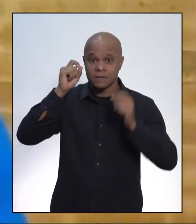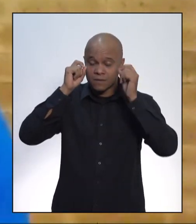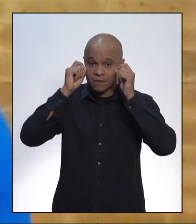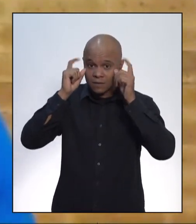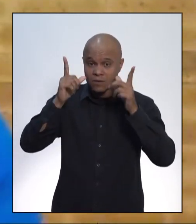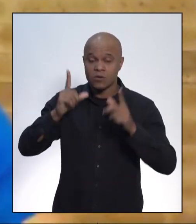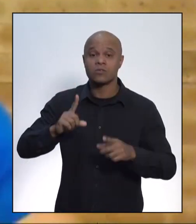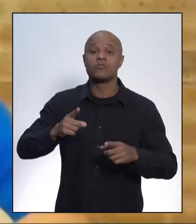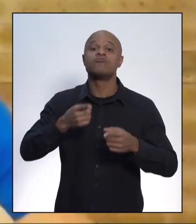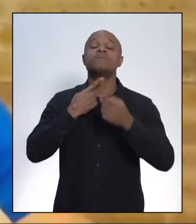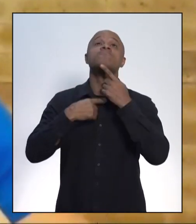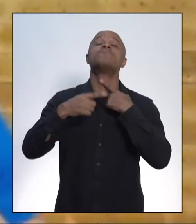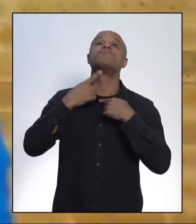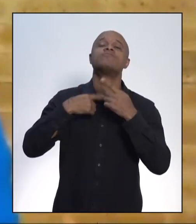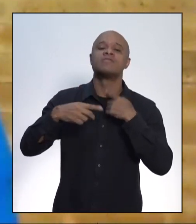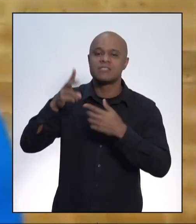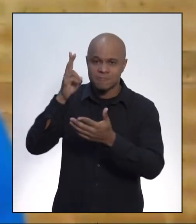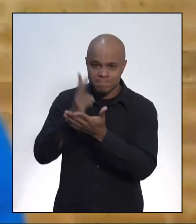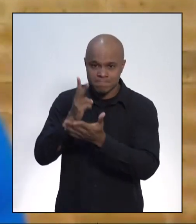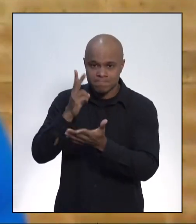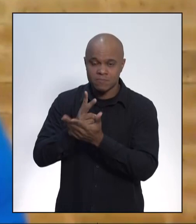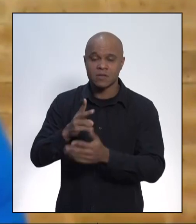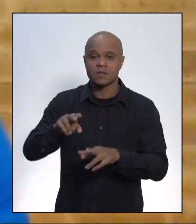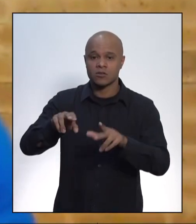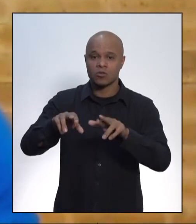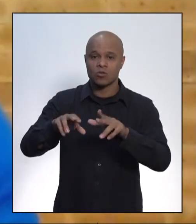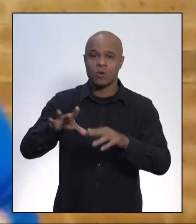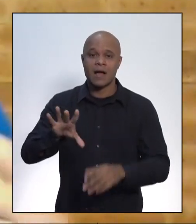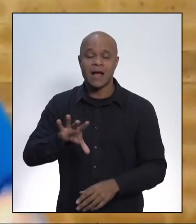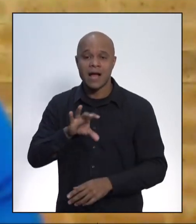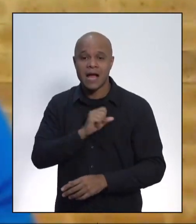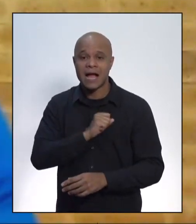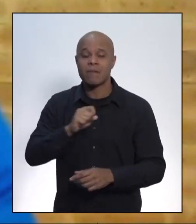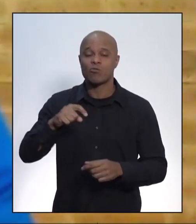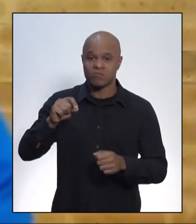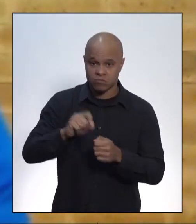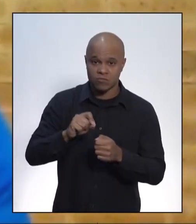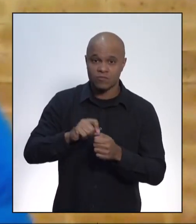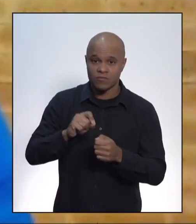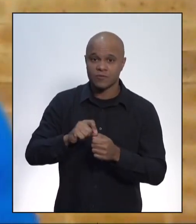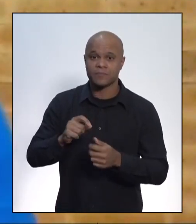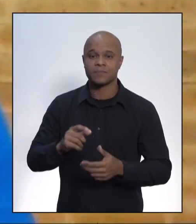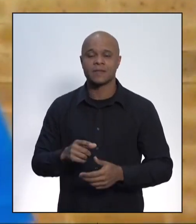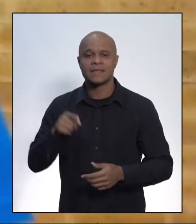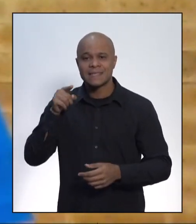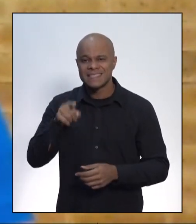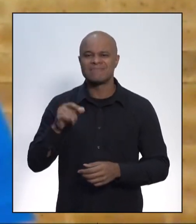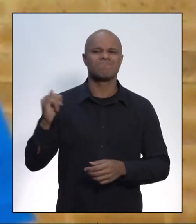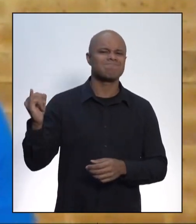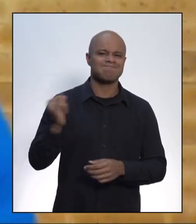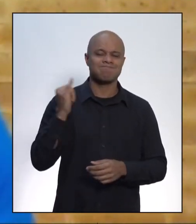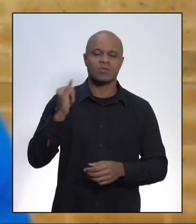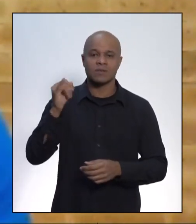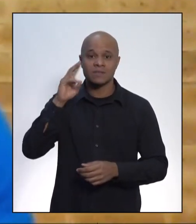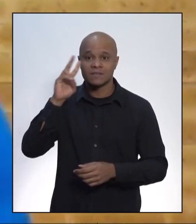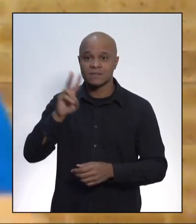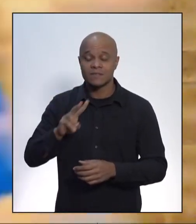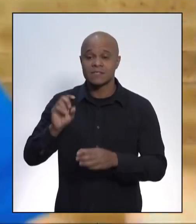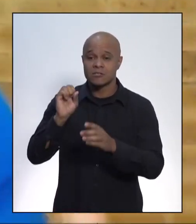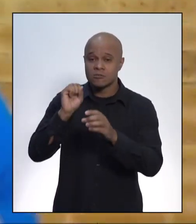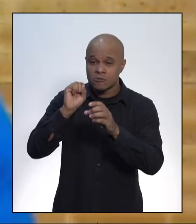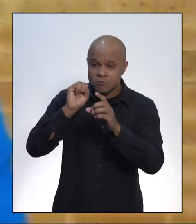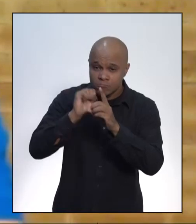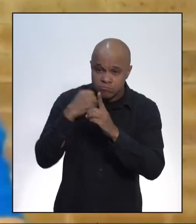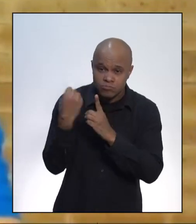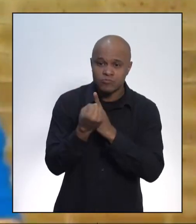mesma vontade de trabalhar, sabe? Eu amo o que eu faço, cara, sabe? Essa contribuição que eu acho que a gente está tendo, né, com a sociedade.